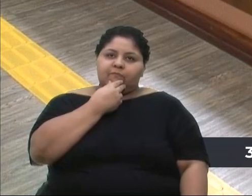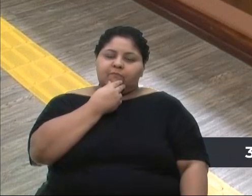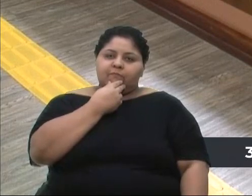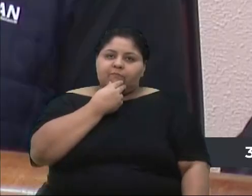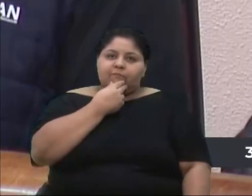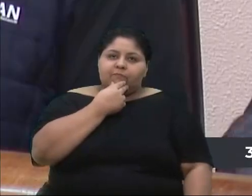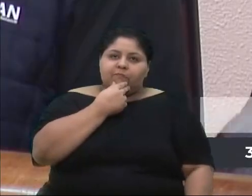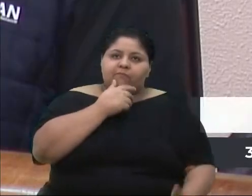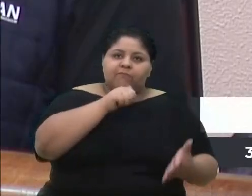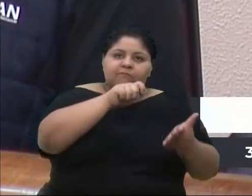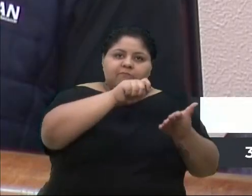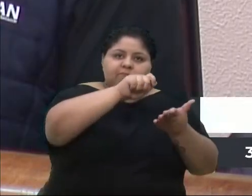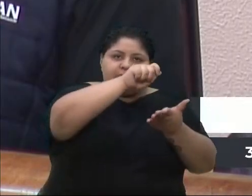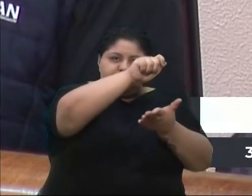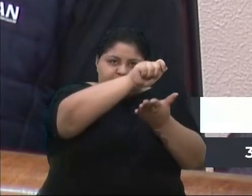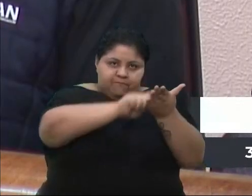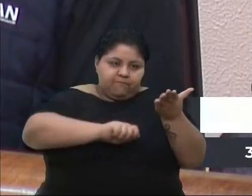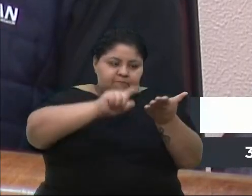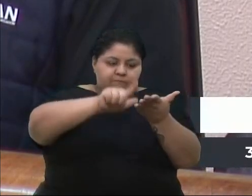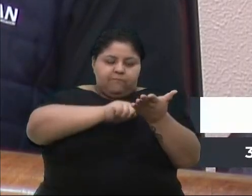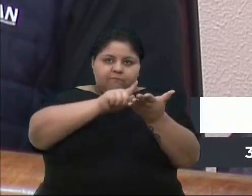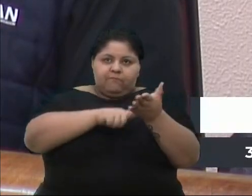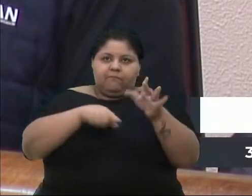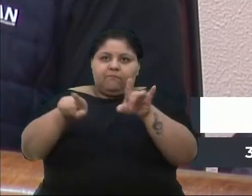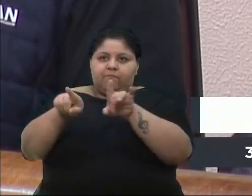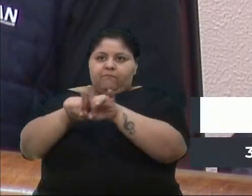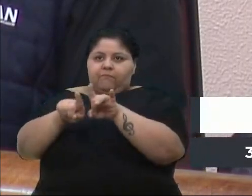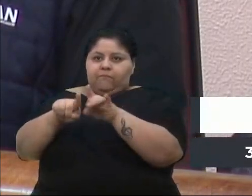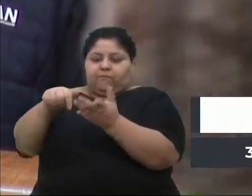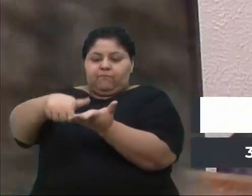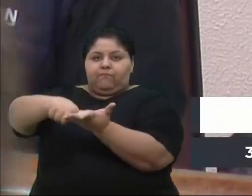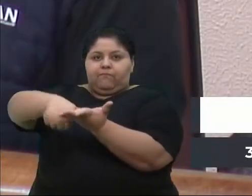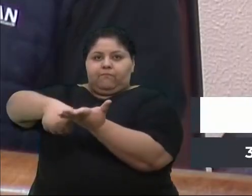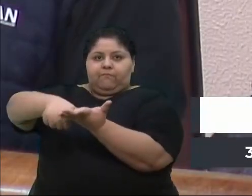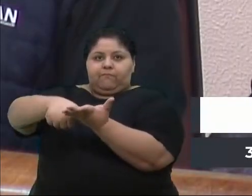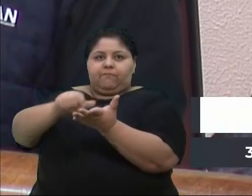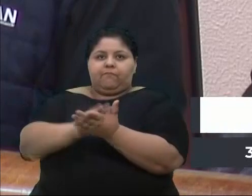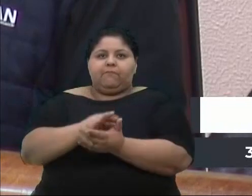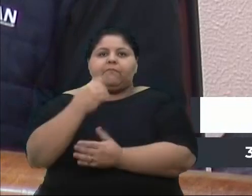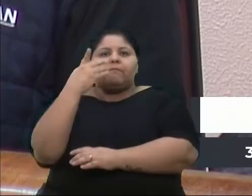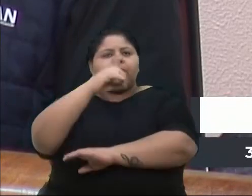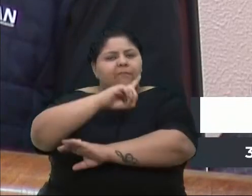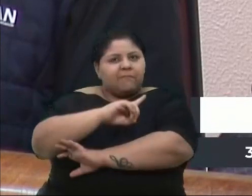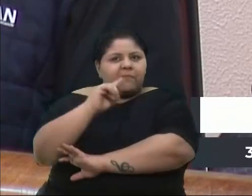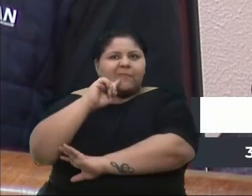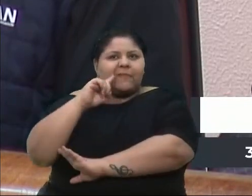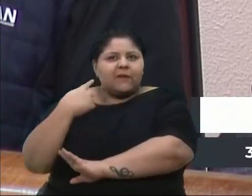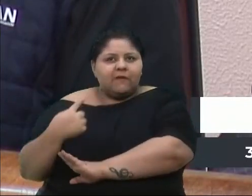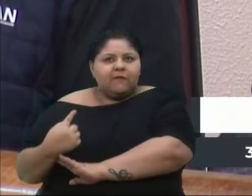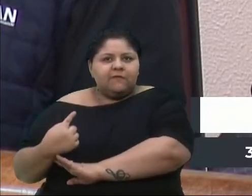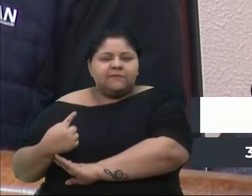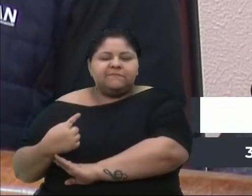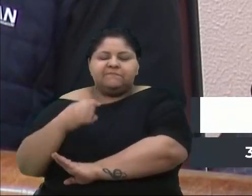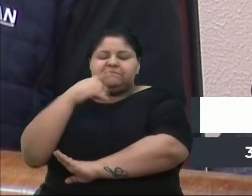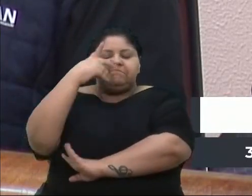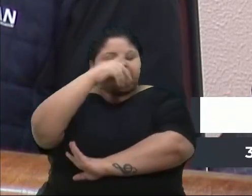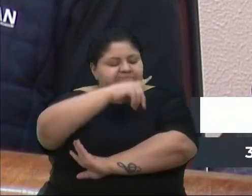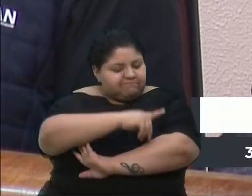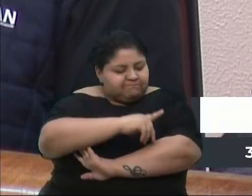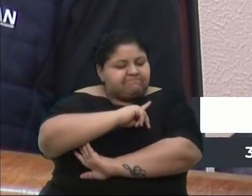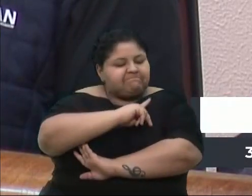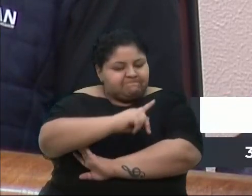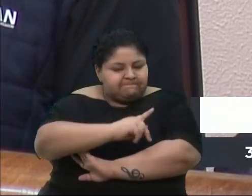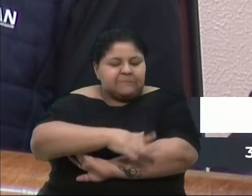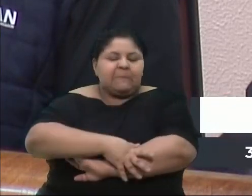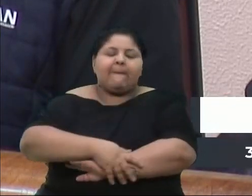presença no livro e também no terminal. Bom dia, Gladys Frisso. Bom dia, senhor